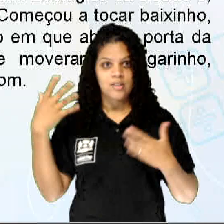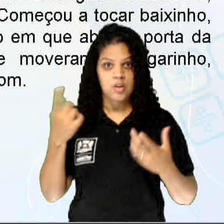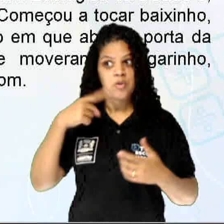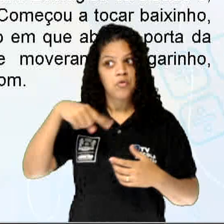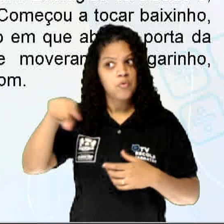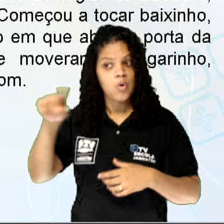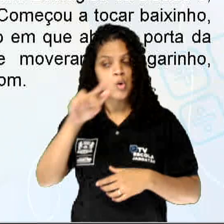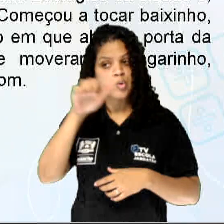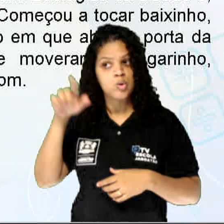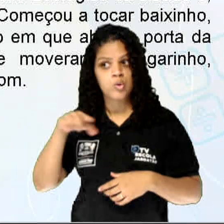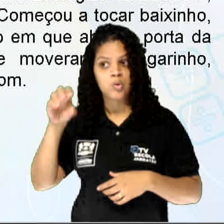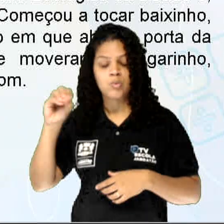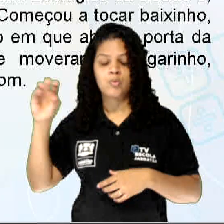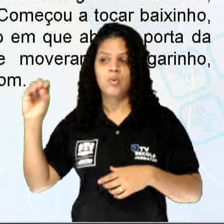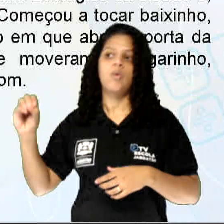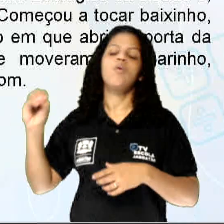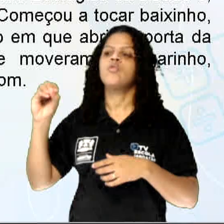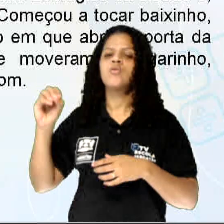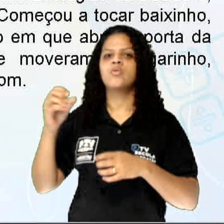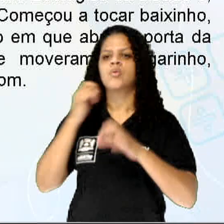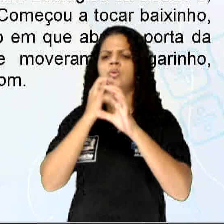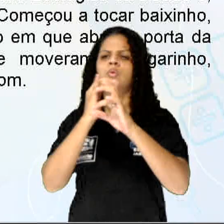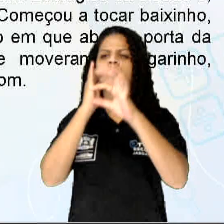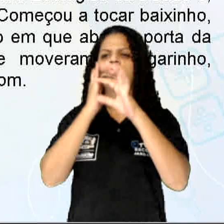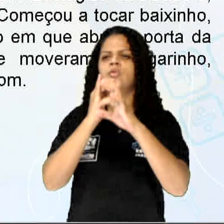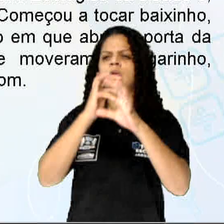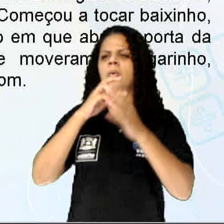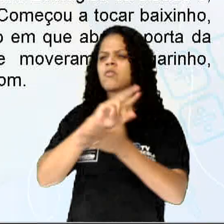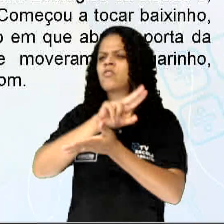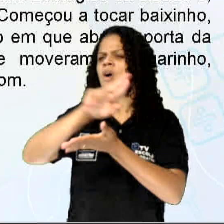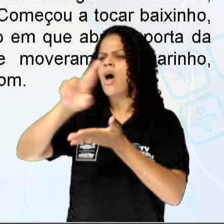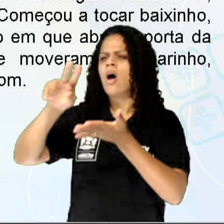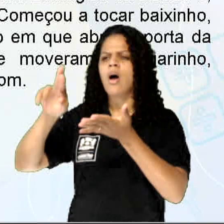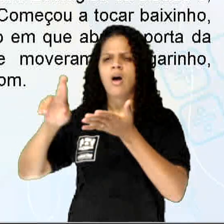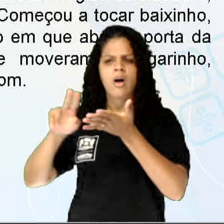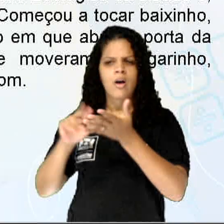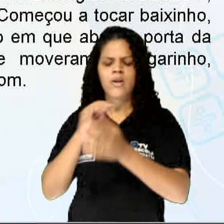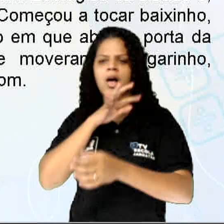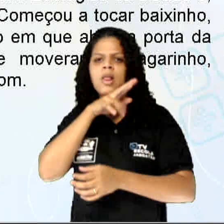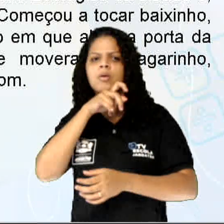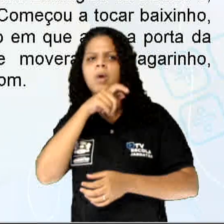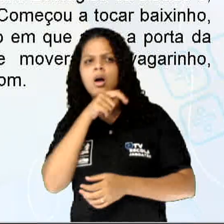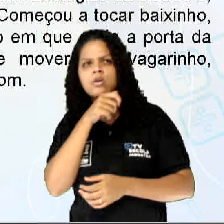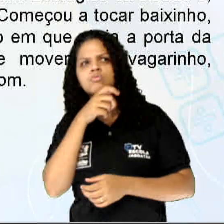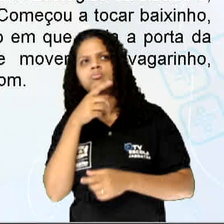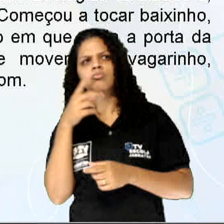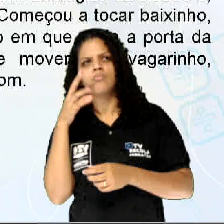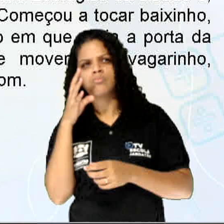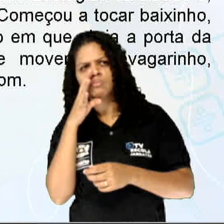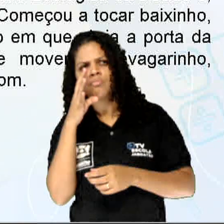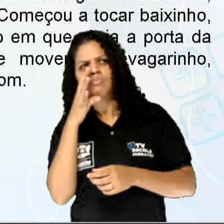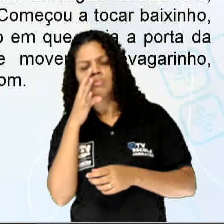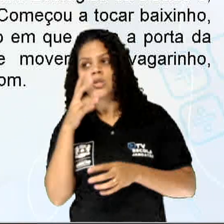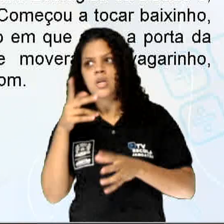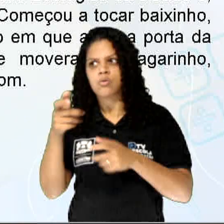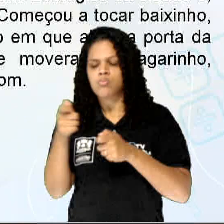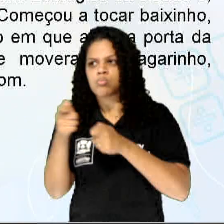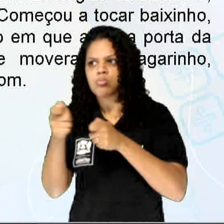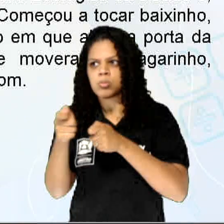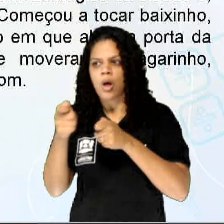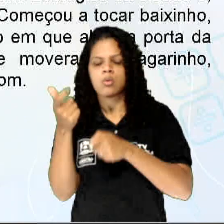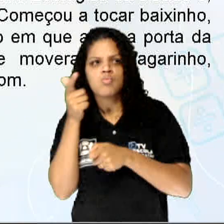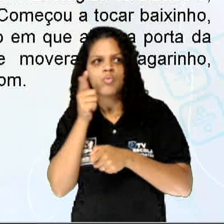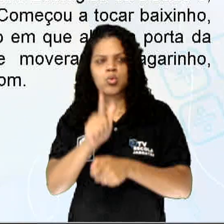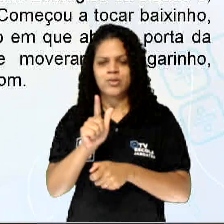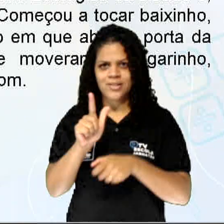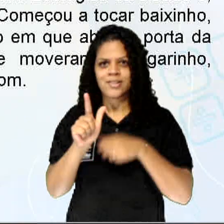sua tese era real e tocou flauta para vários animais, os quais foram acompanhando e ele foi conseguindo dominá-los. Porém, no